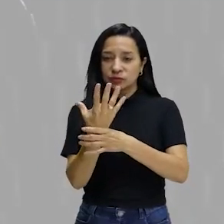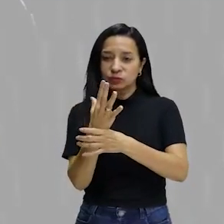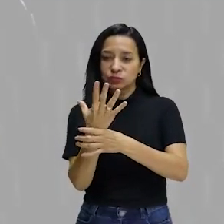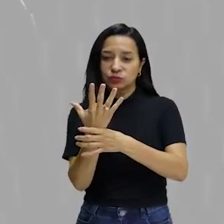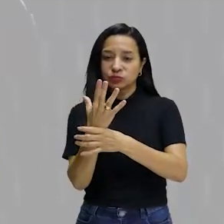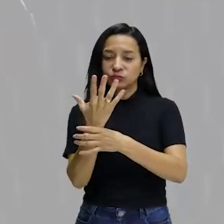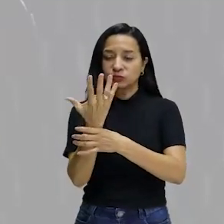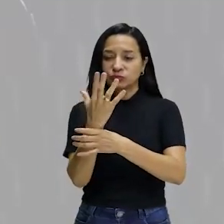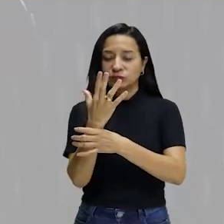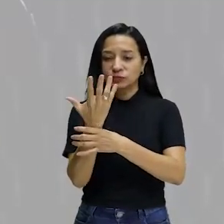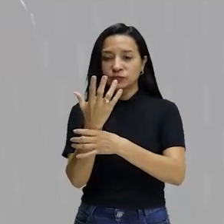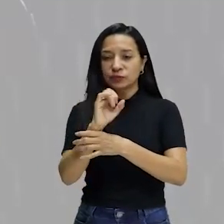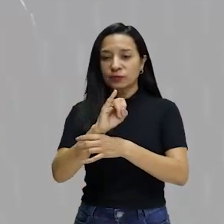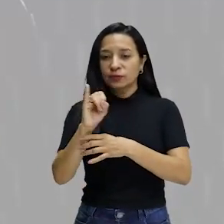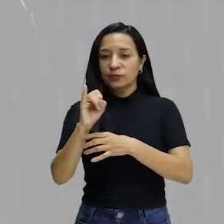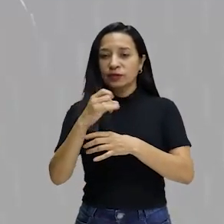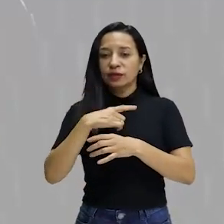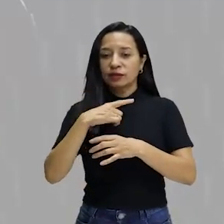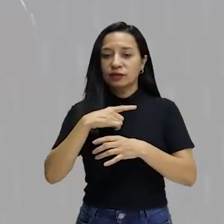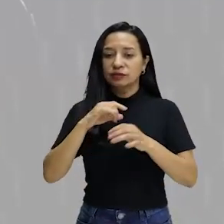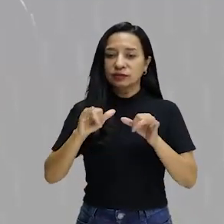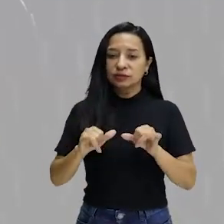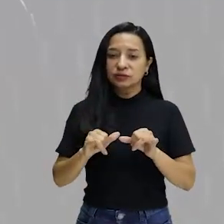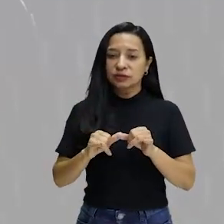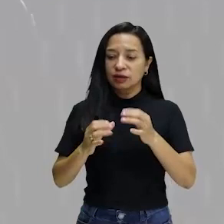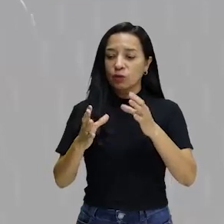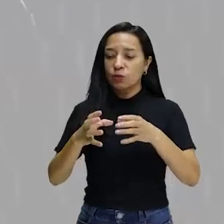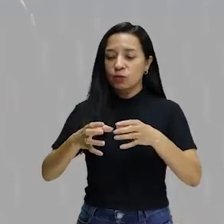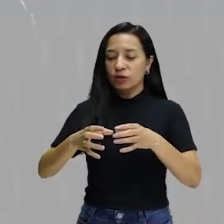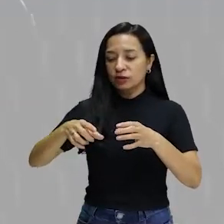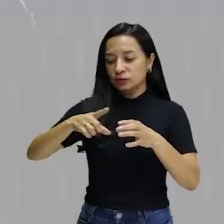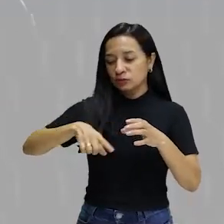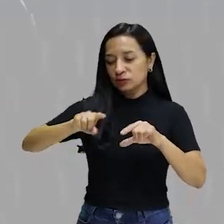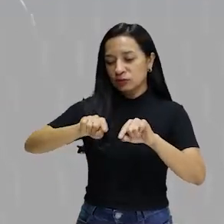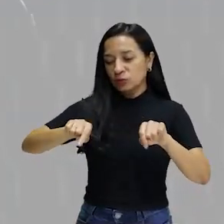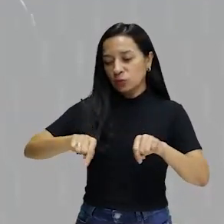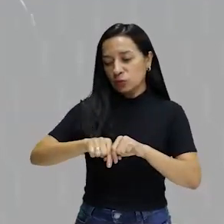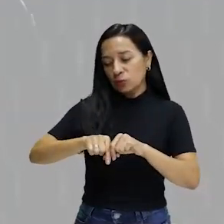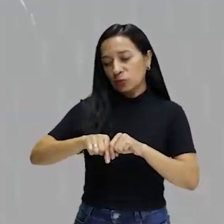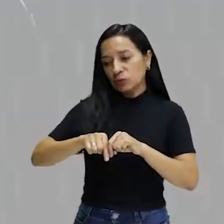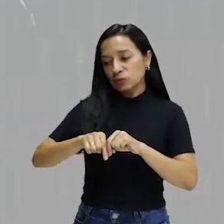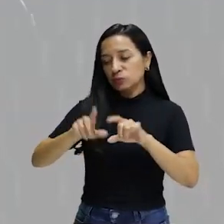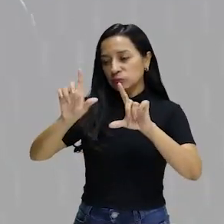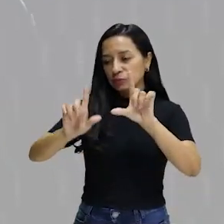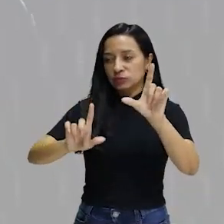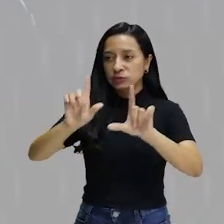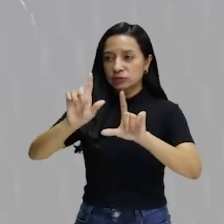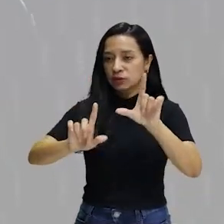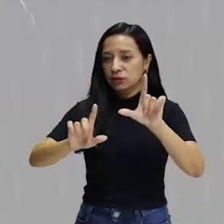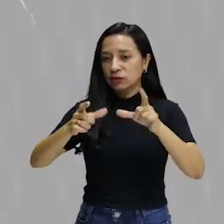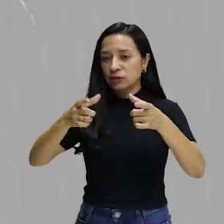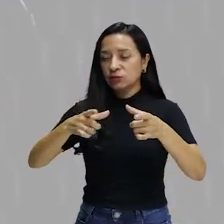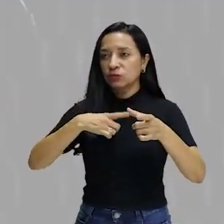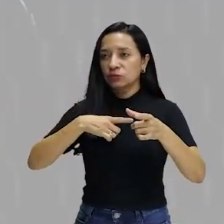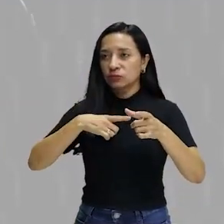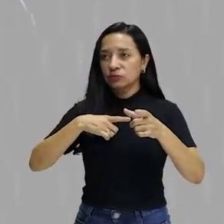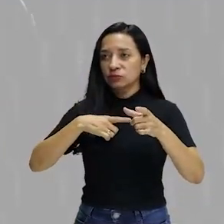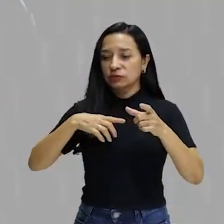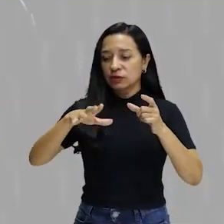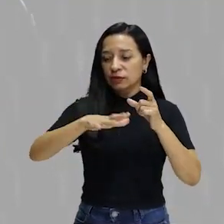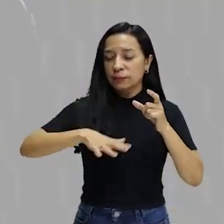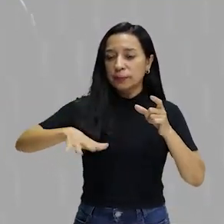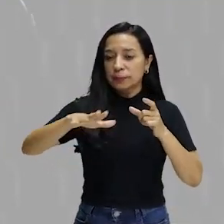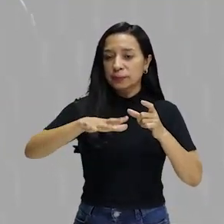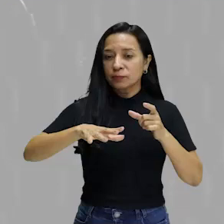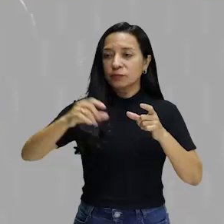no jarro. Se você deixar esse jarro, numa sala onde, numa determinada região,